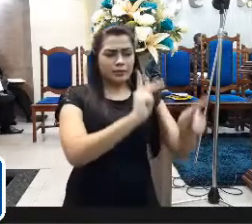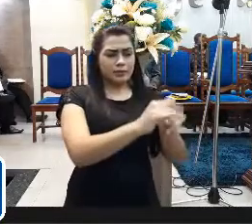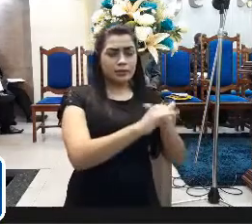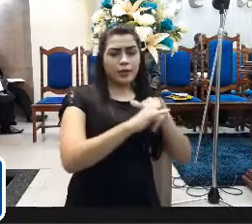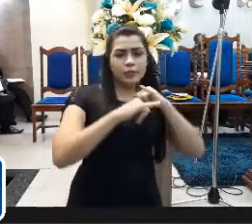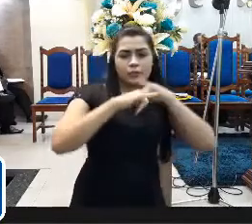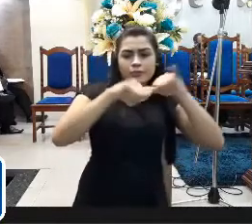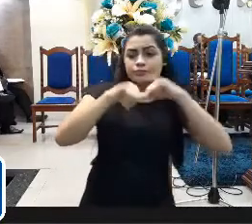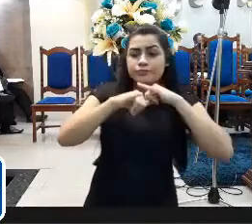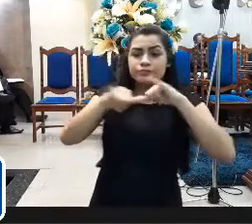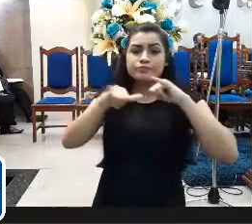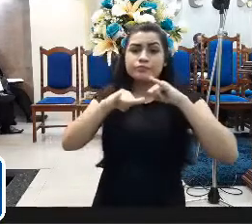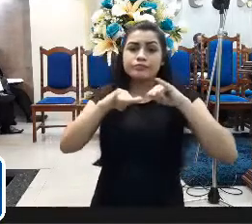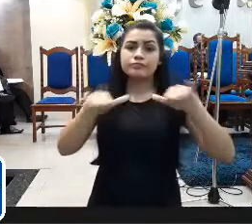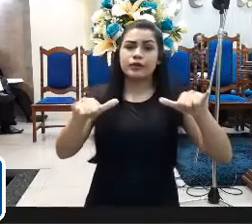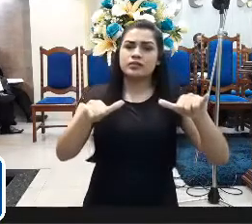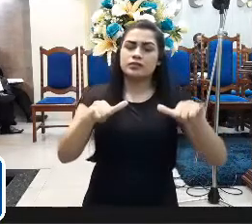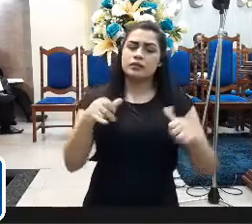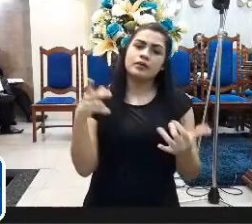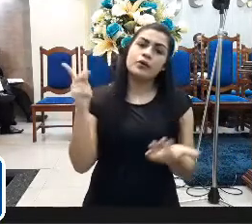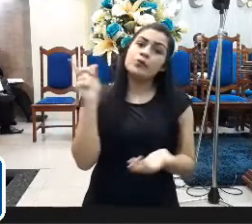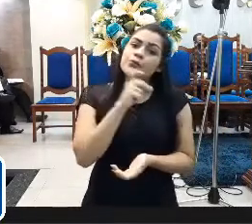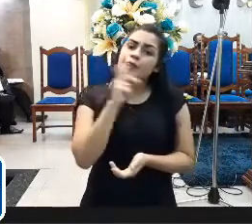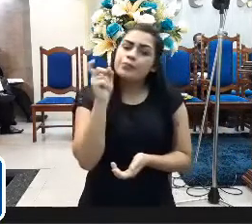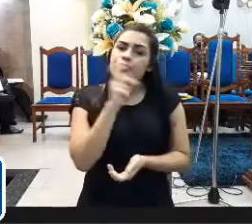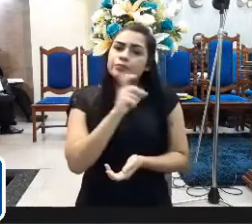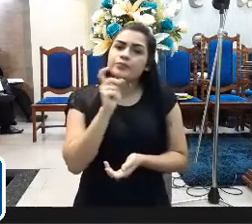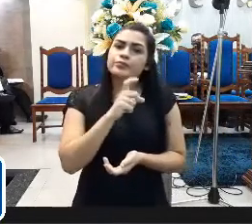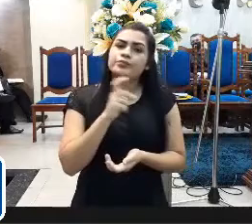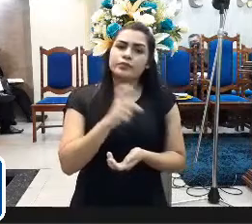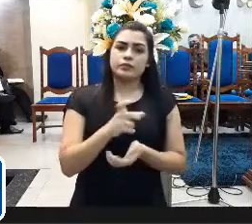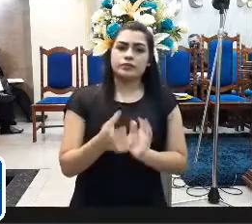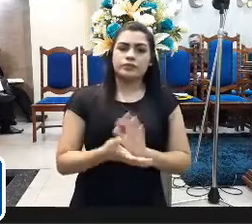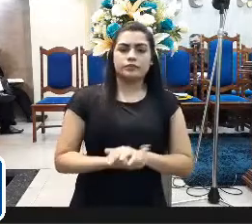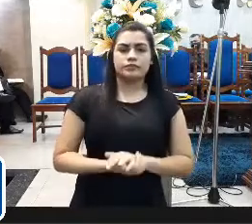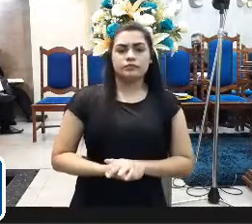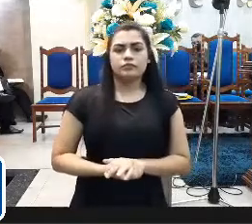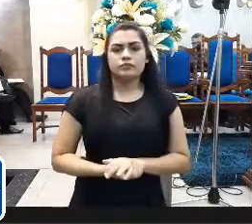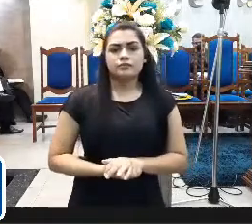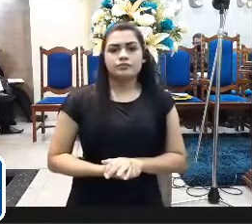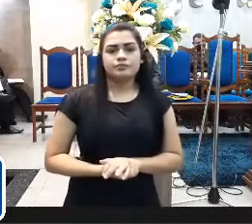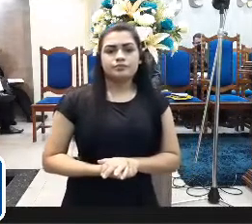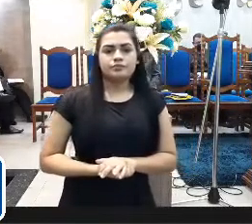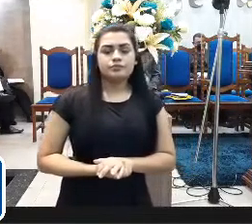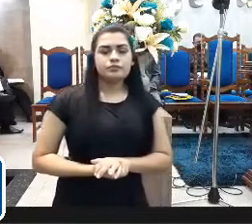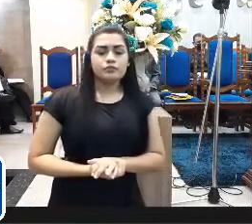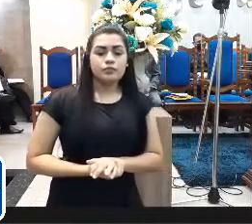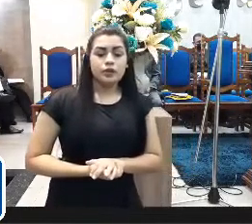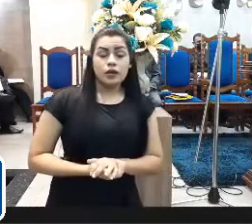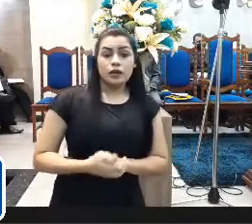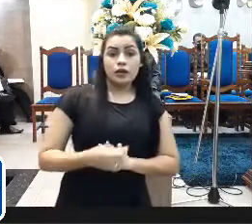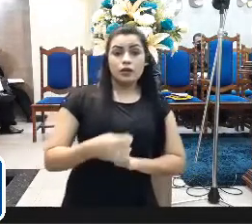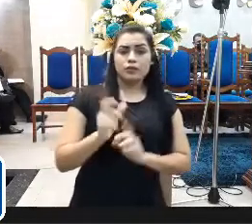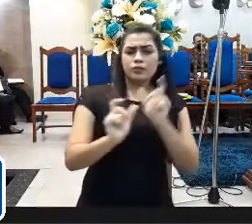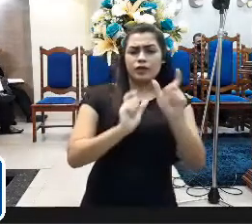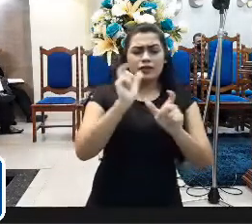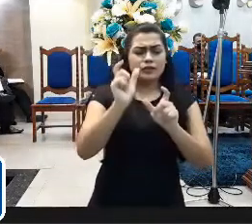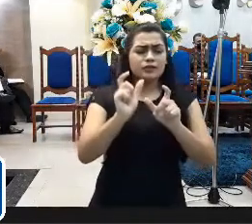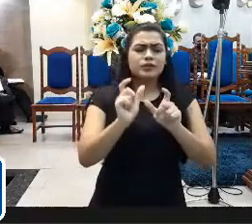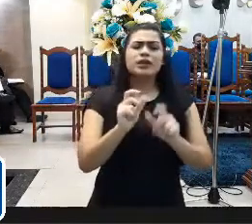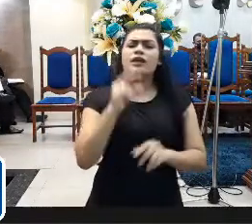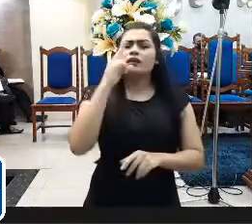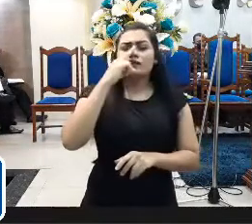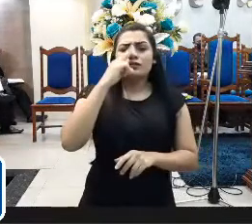não é? Mensagens de massagear o ego, apenas dizendo que era para ser tudo bonzinho na